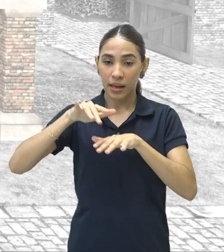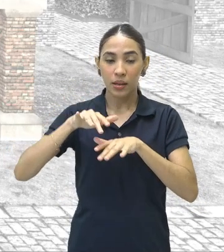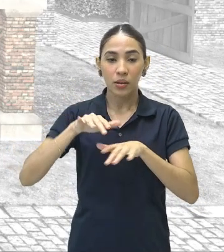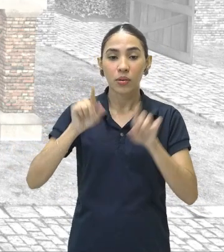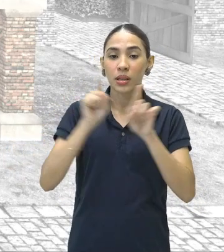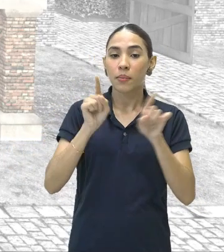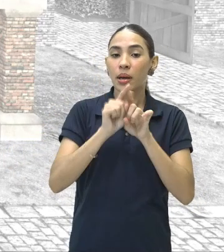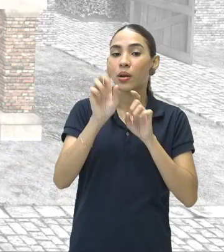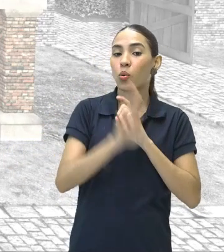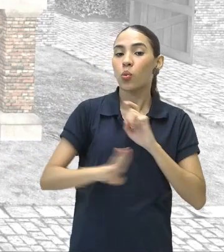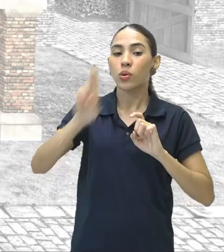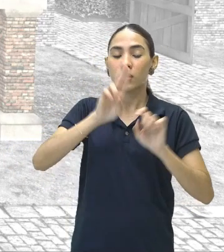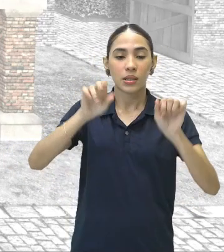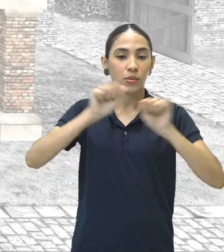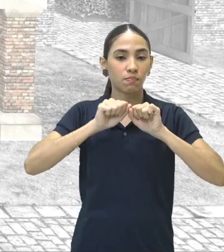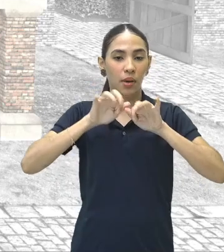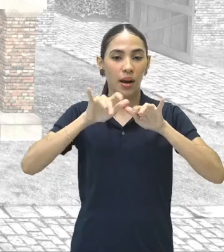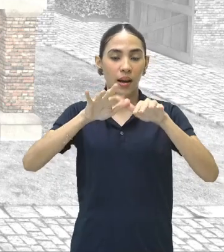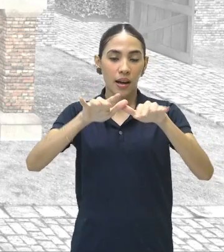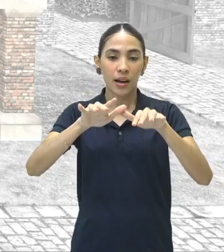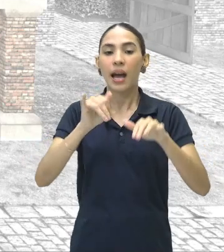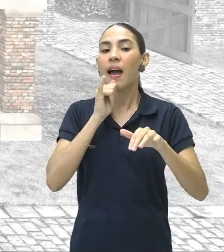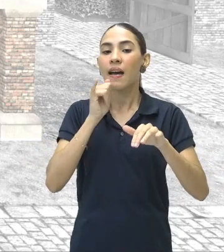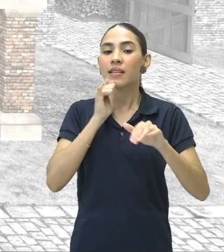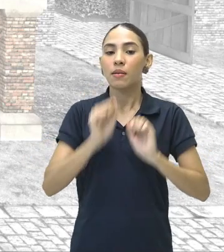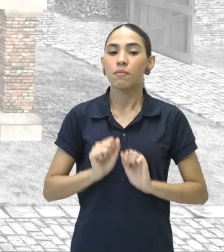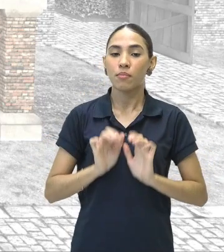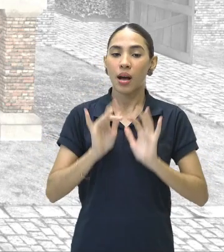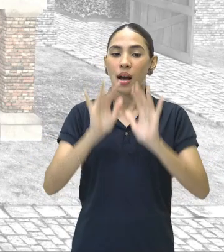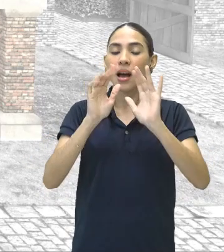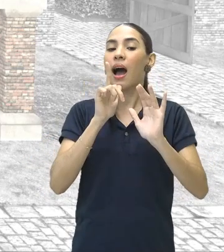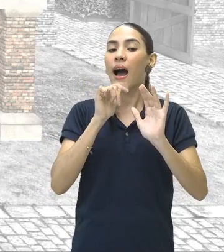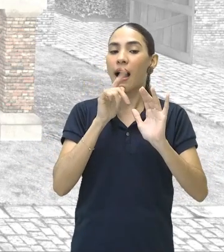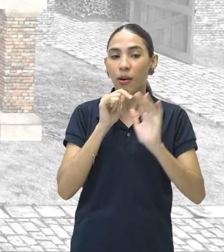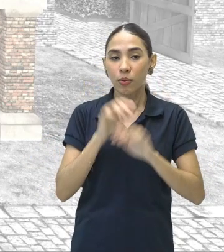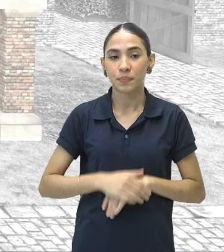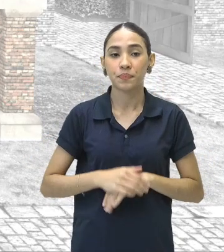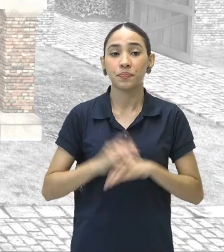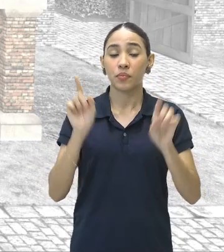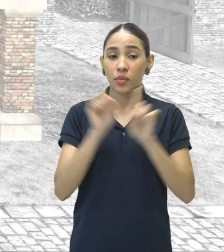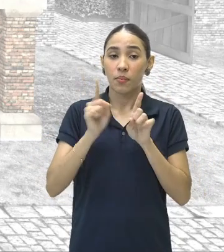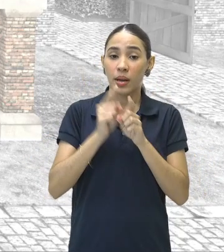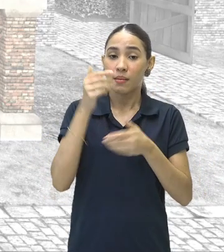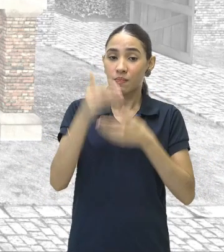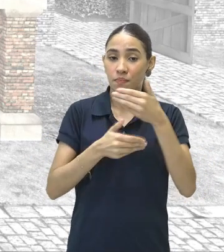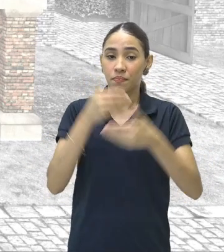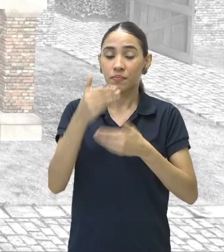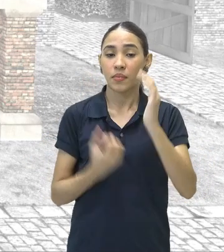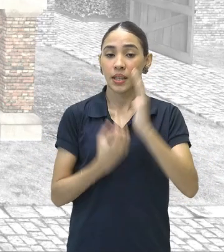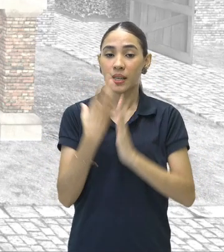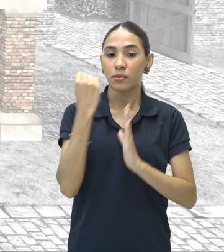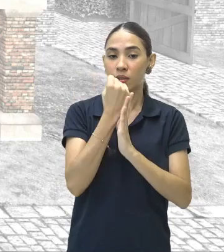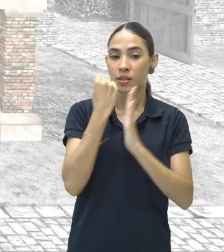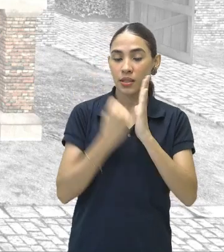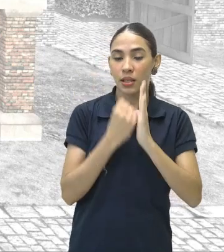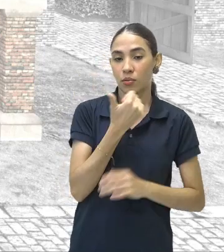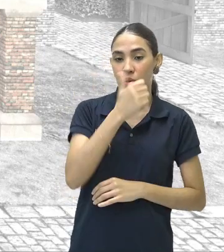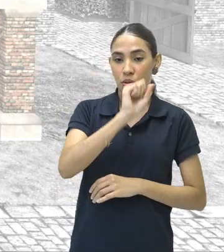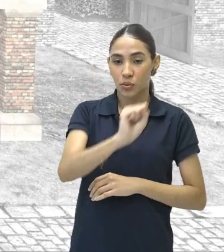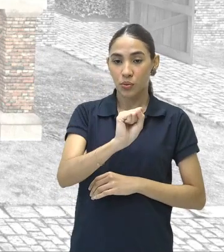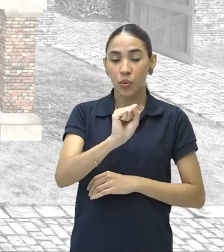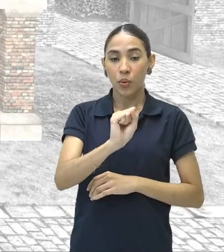através da expansão do vapor de água. Desenvolvido no século XVIII,